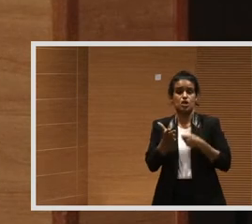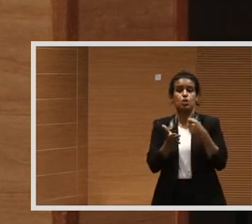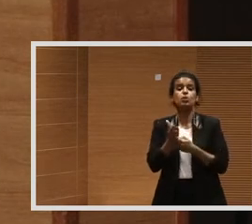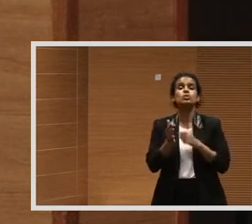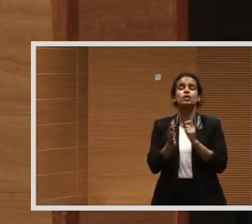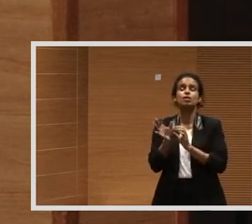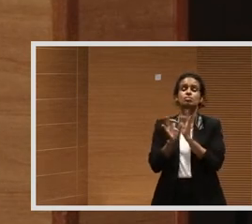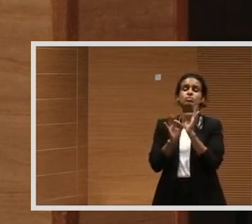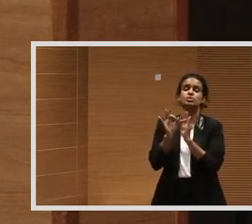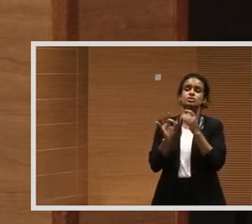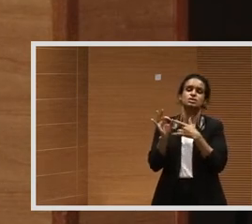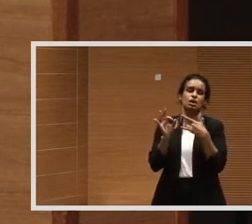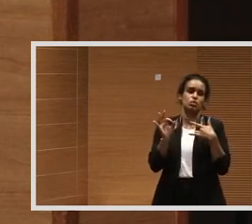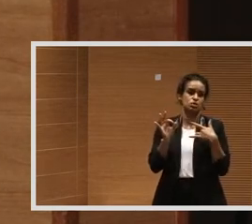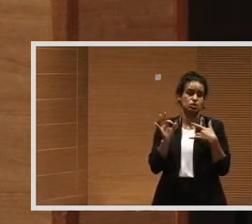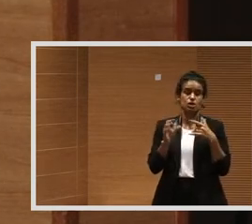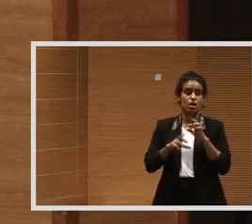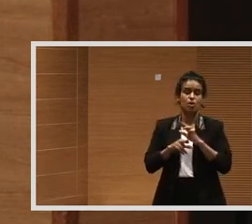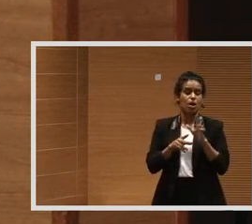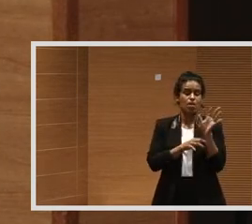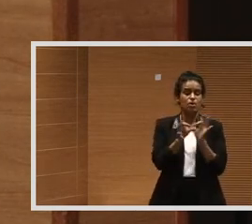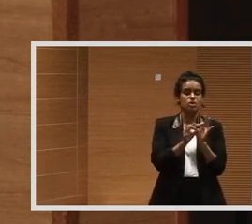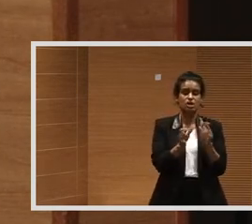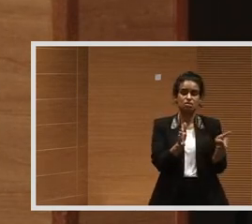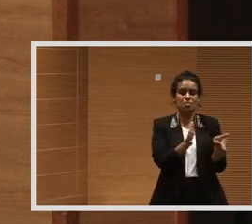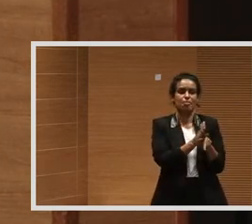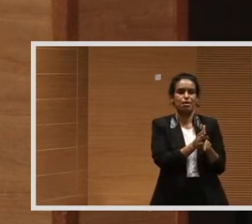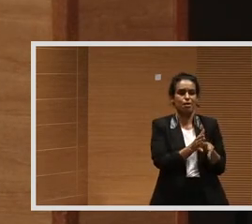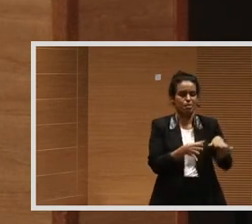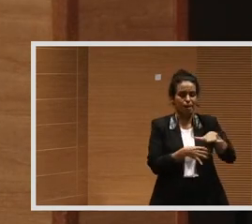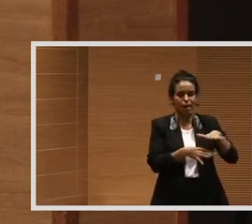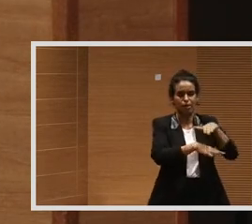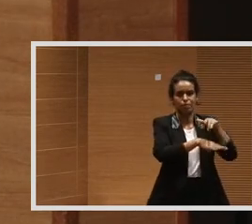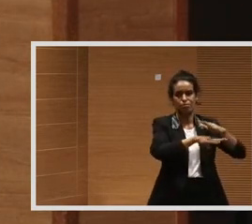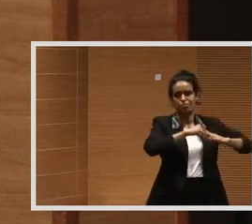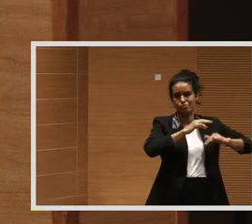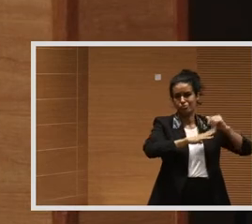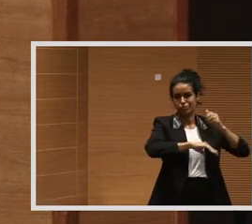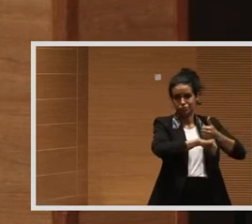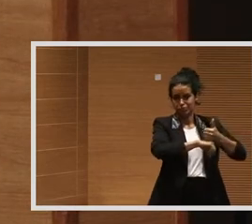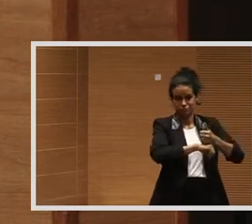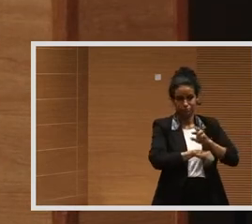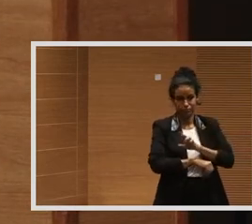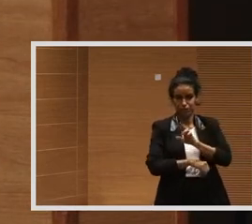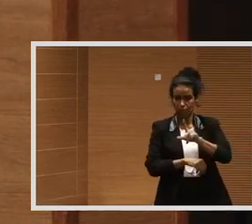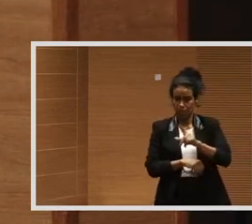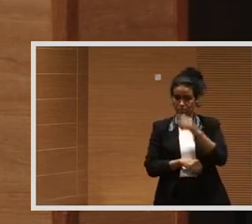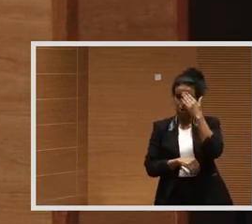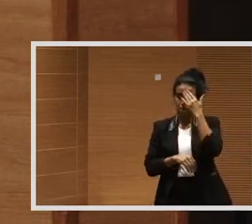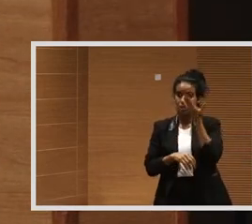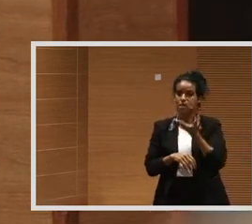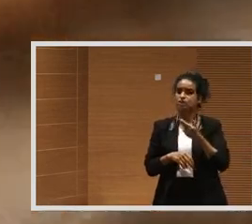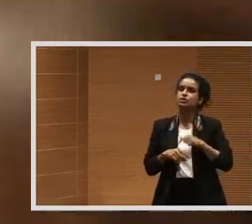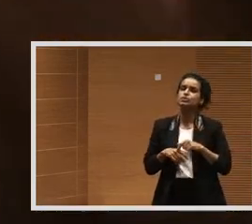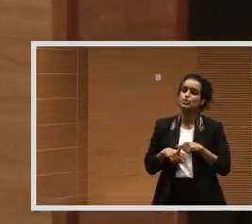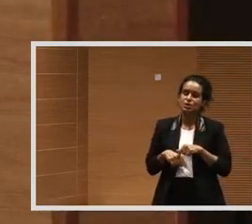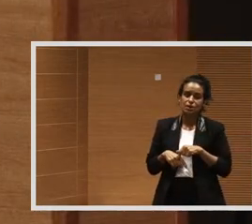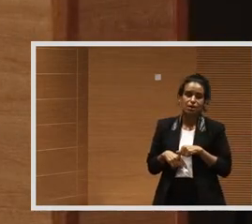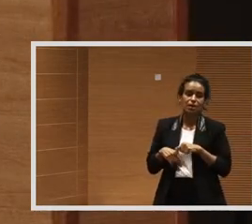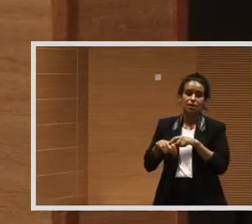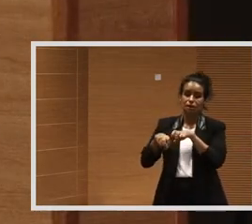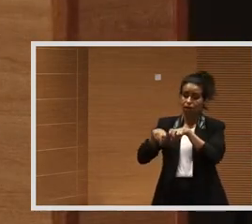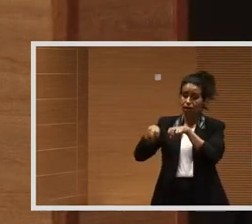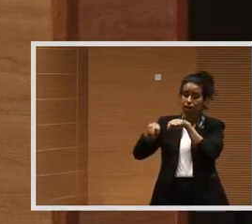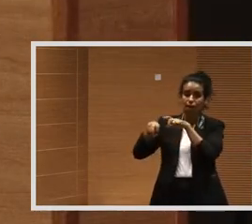saúde, não por um projeto de categoria. Então, eu acho que, de qualquer maneira, as bancadas, né, o Zé Rubio de Alcântara Bonfim